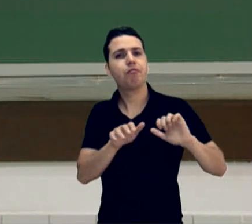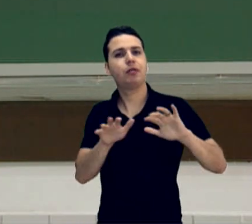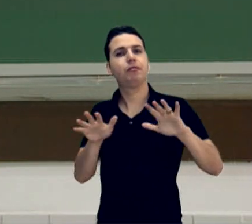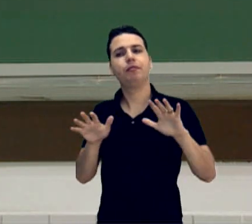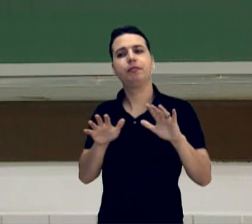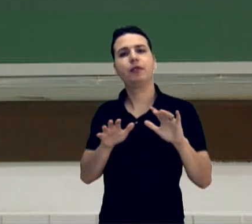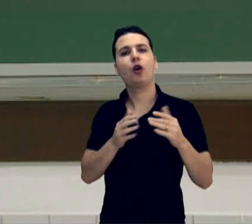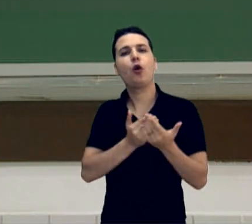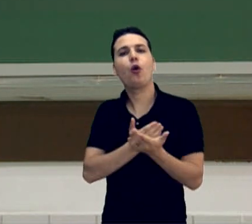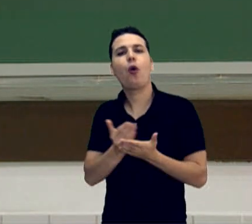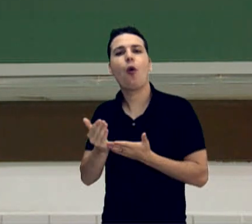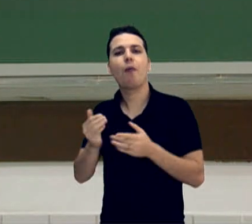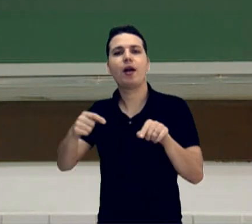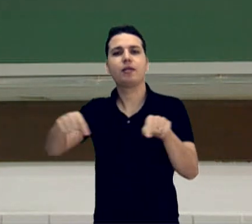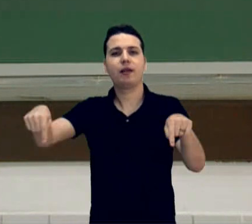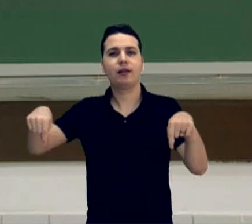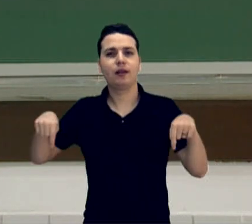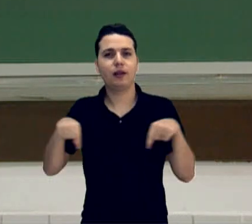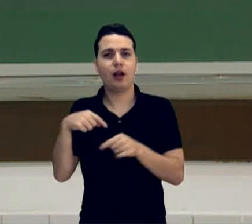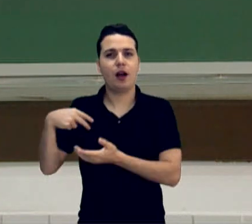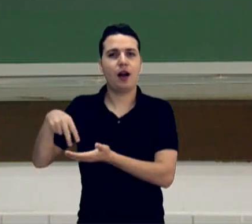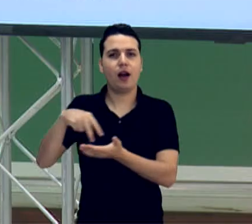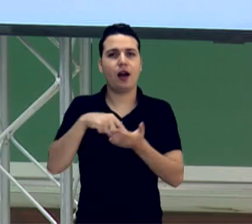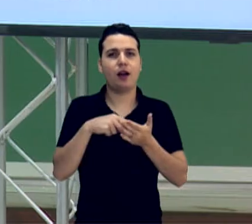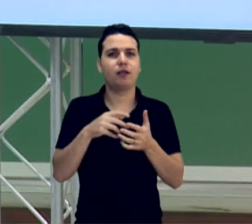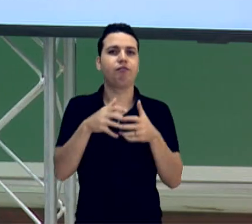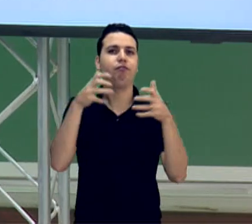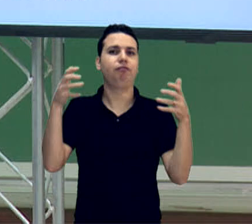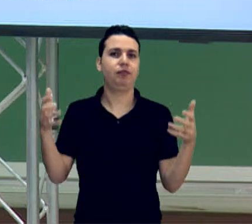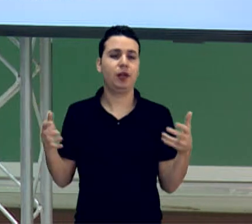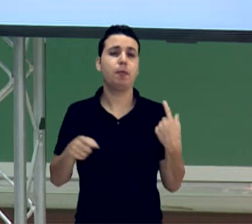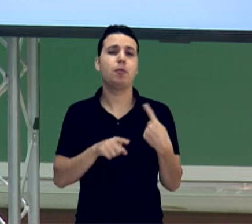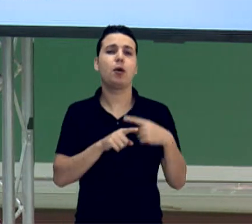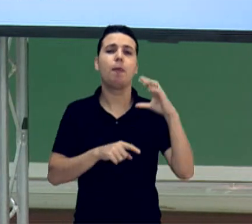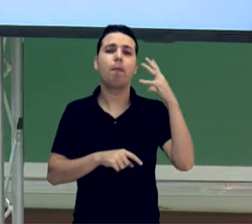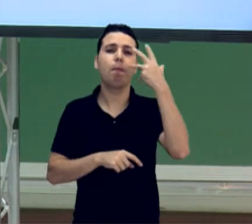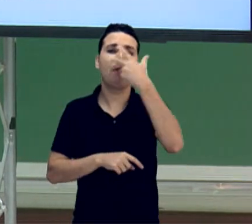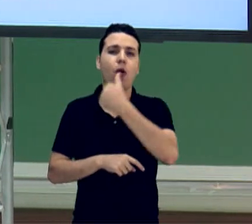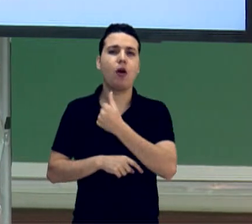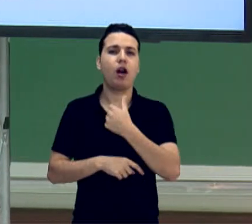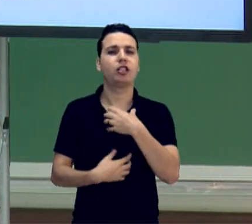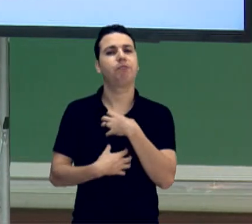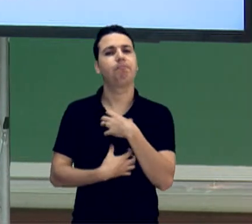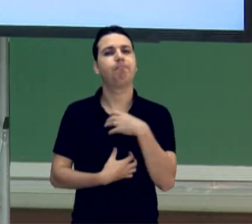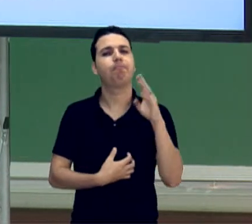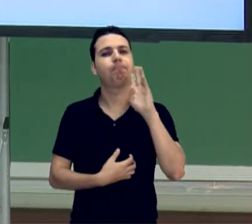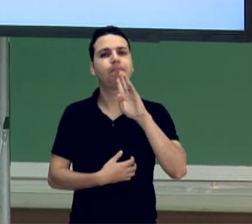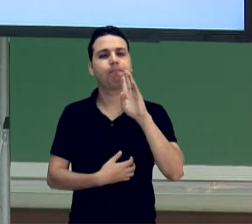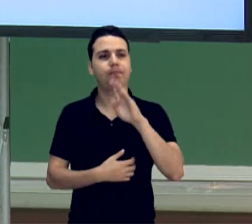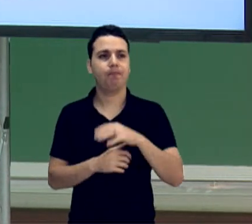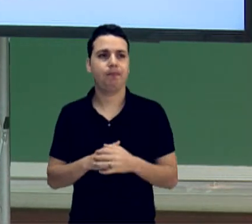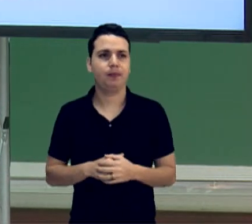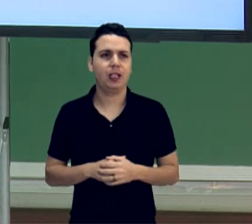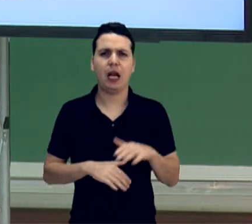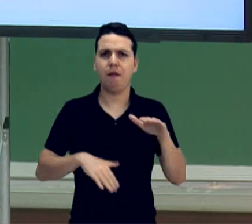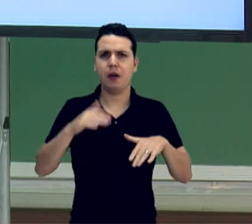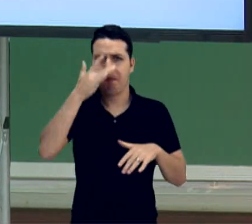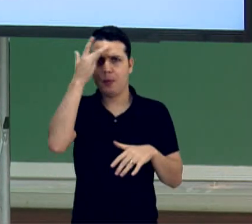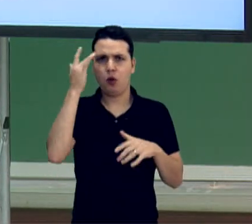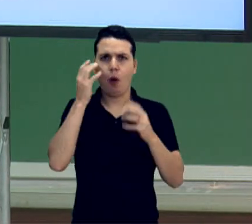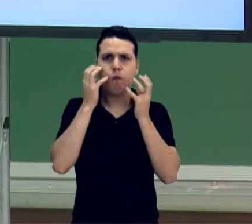para os bailes maiores de adultos, né? Porque é bonito, é divertido. Então, por mais que a pessoa já tenha barba na